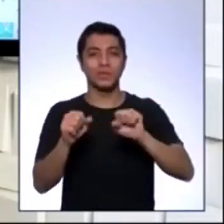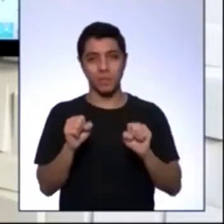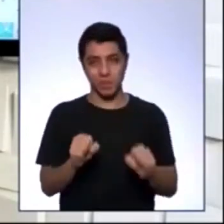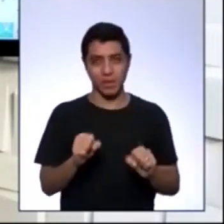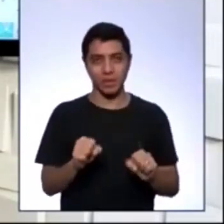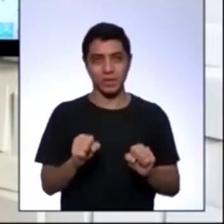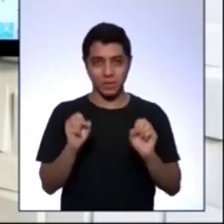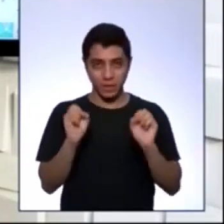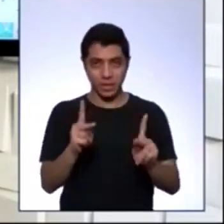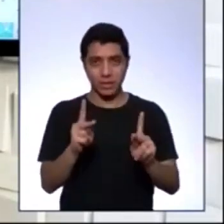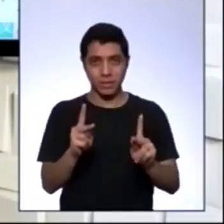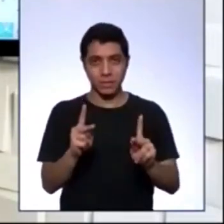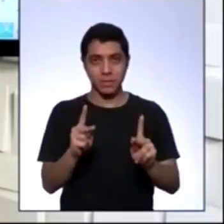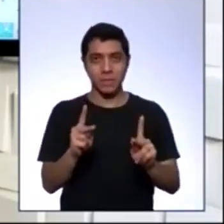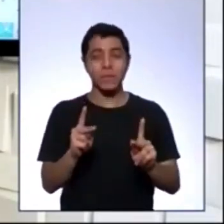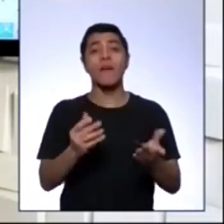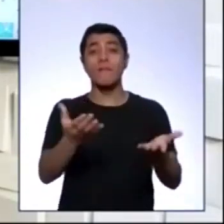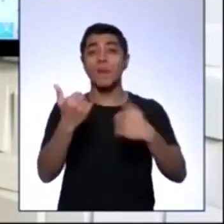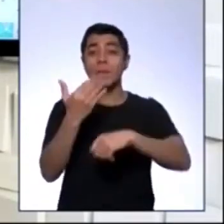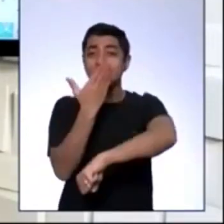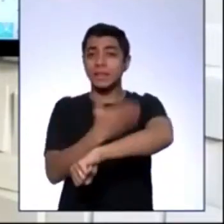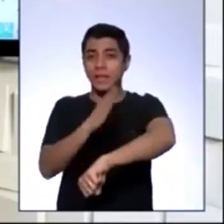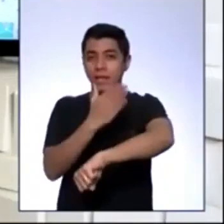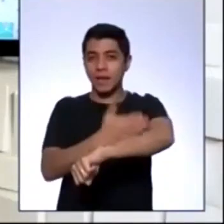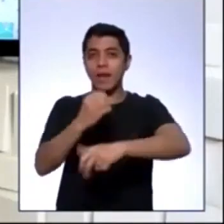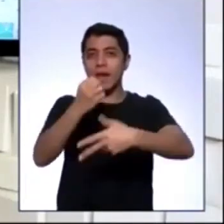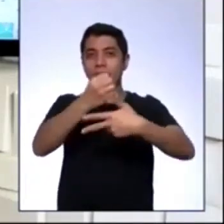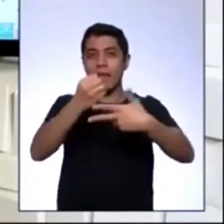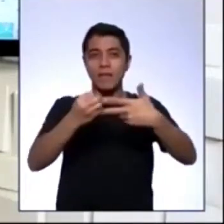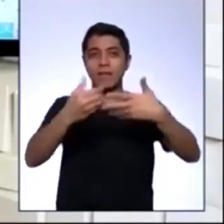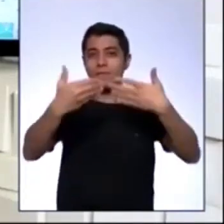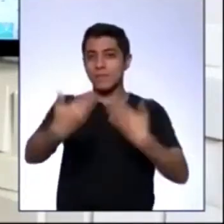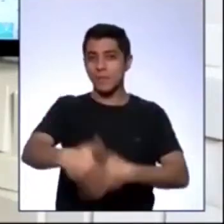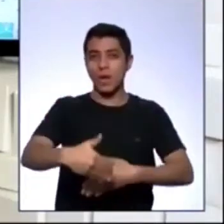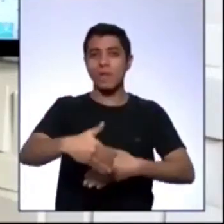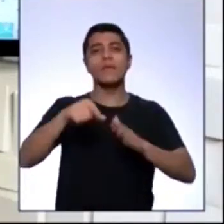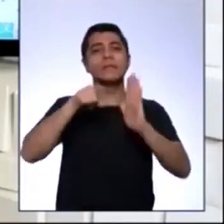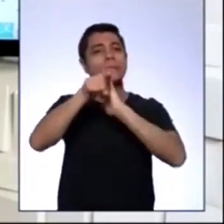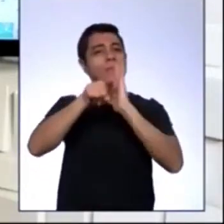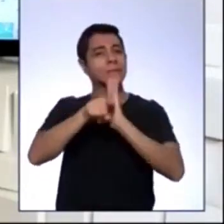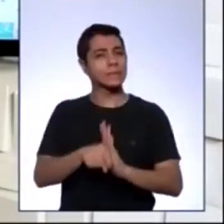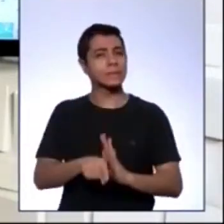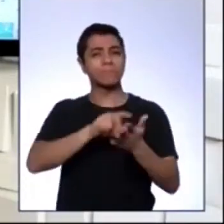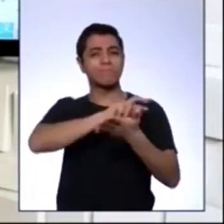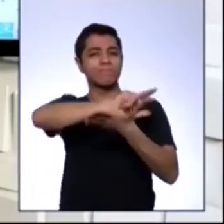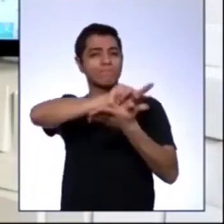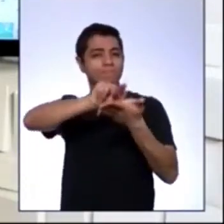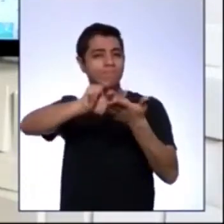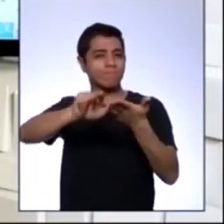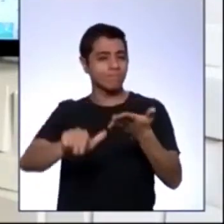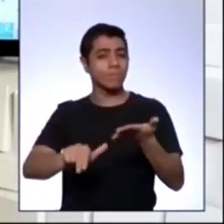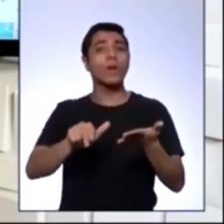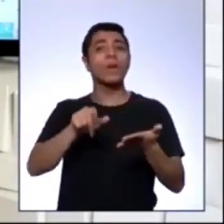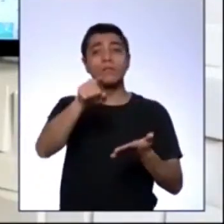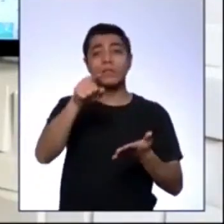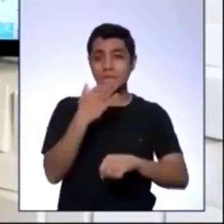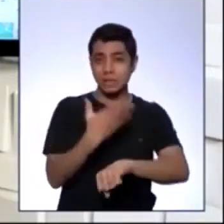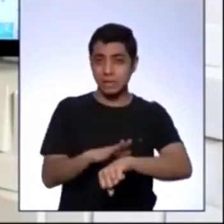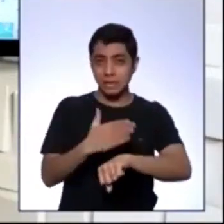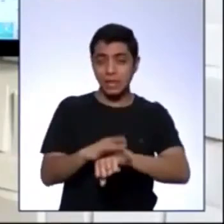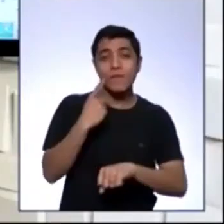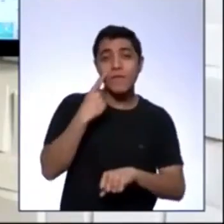as questões da prova do Enem seu milhares para você sentir que é que você vai fazer na hora